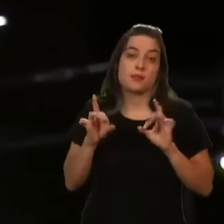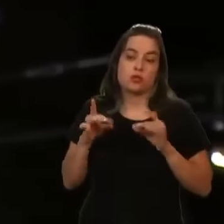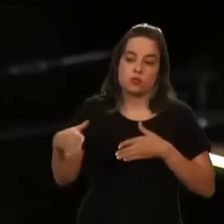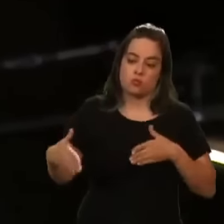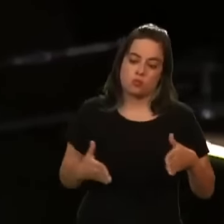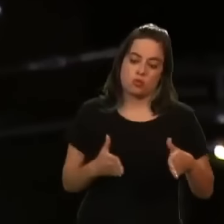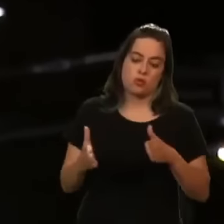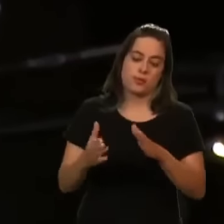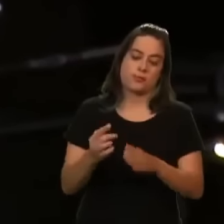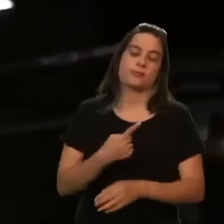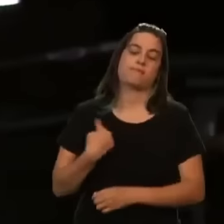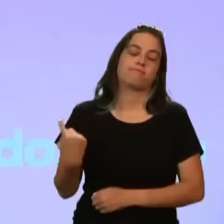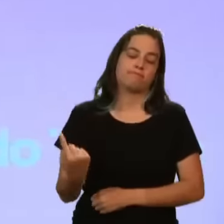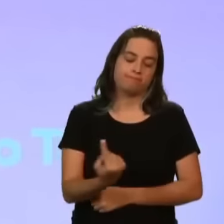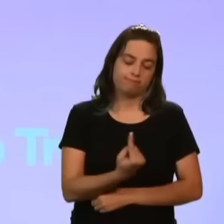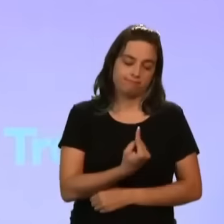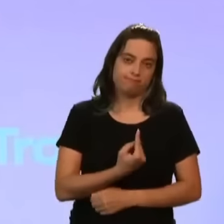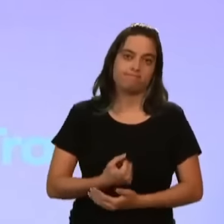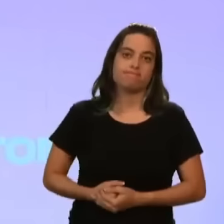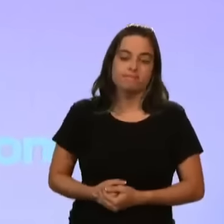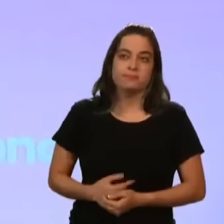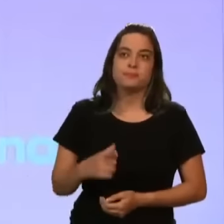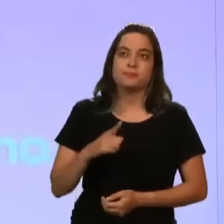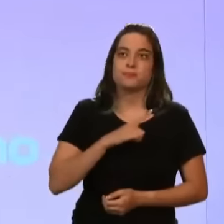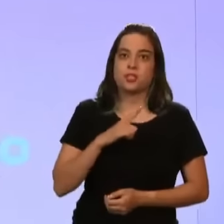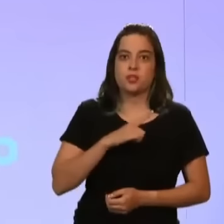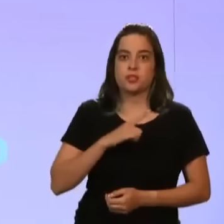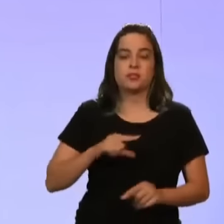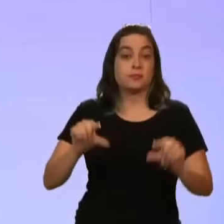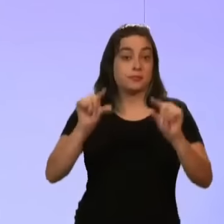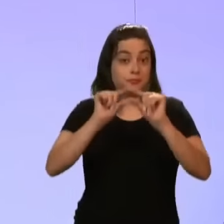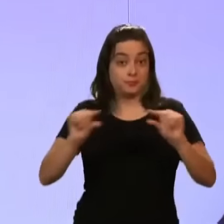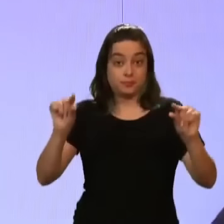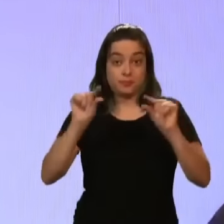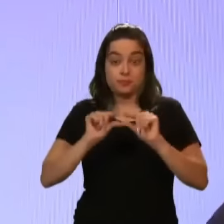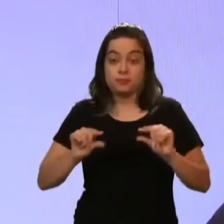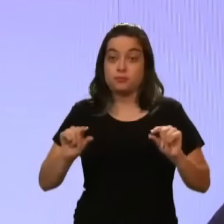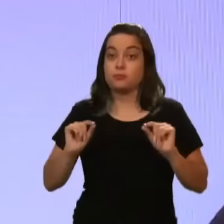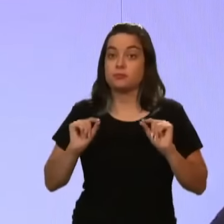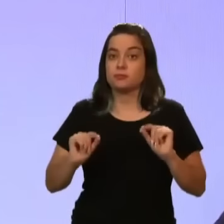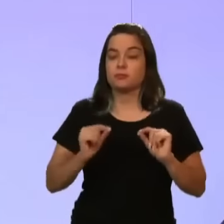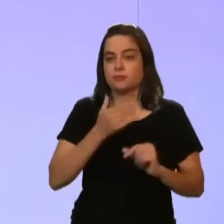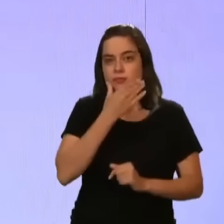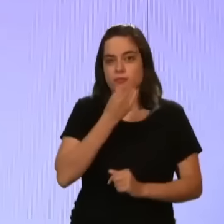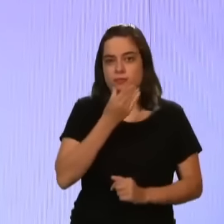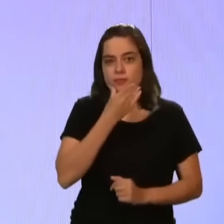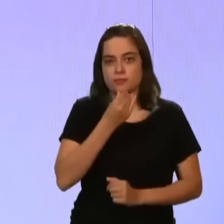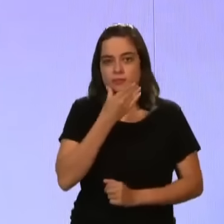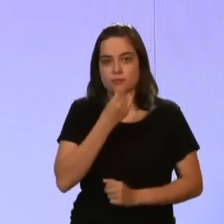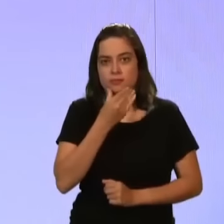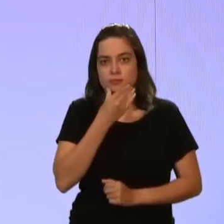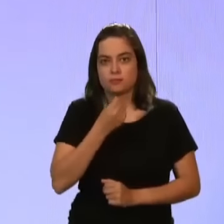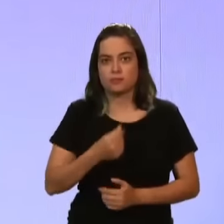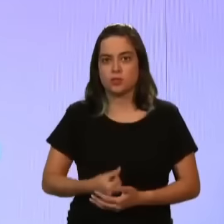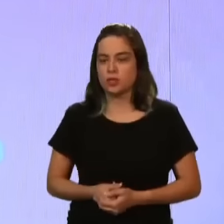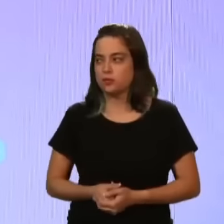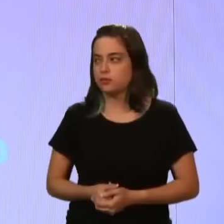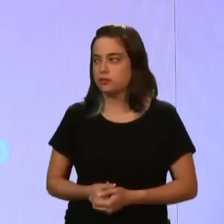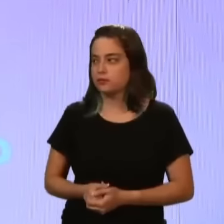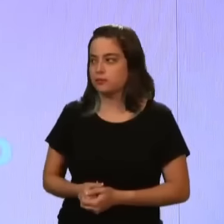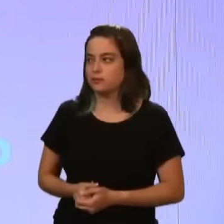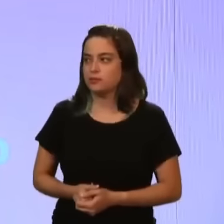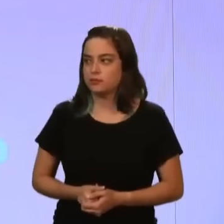caminho. Eu gostei muito de uma frase do Hans Stern, né, que é um proprietário da H. Stern, que é uma empresa brasileira